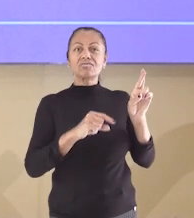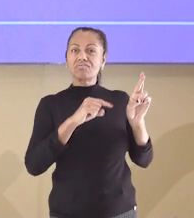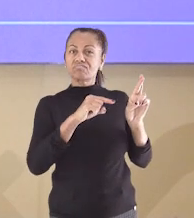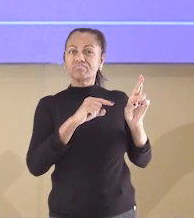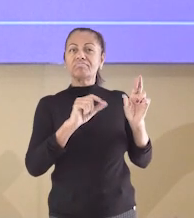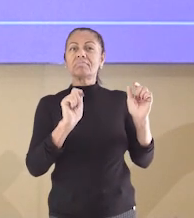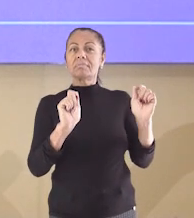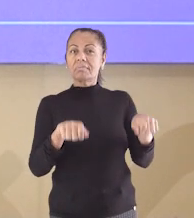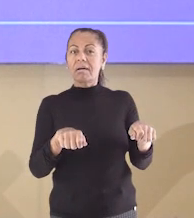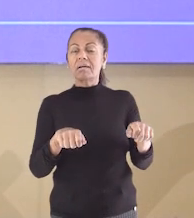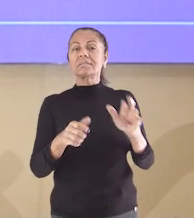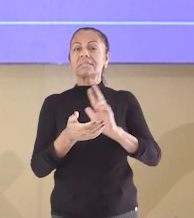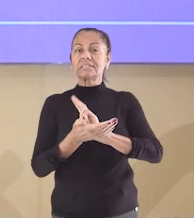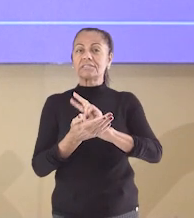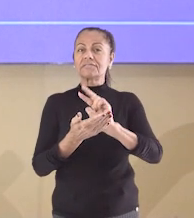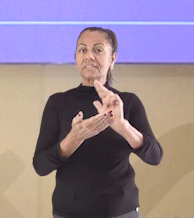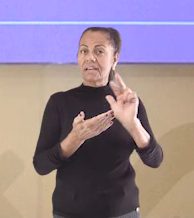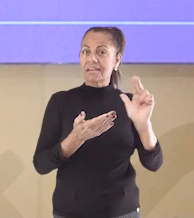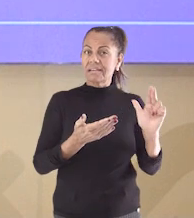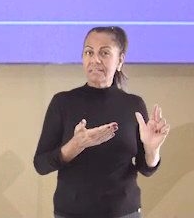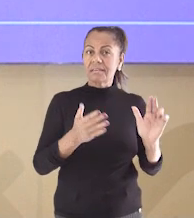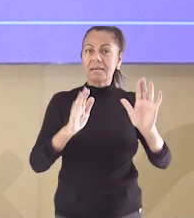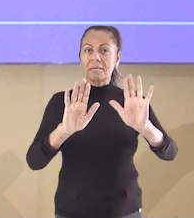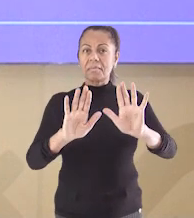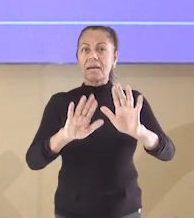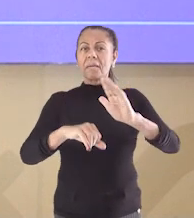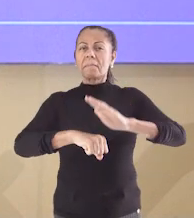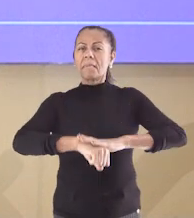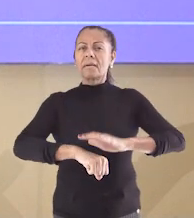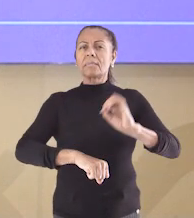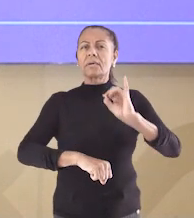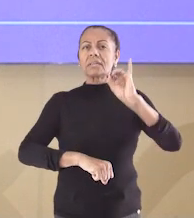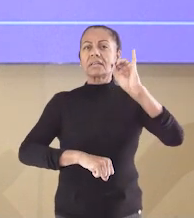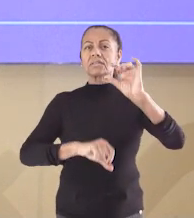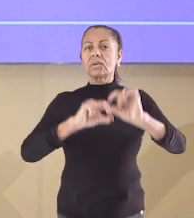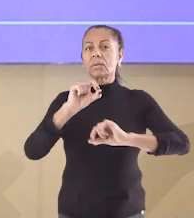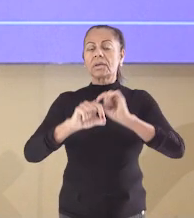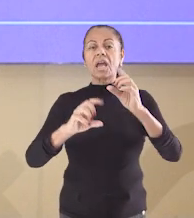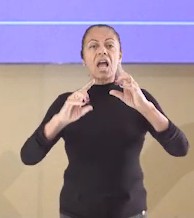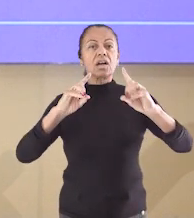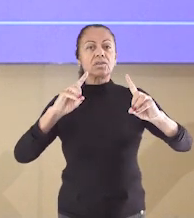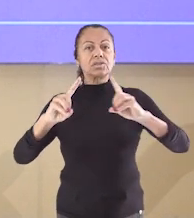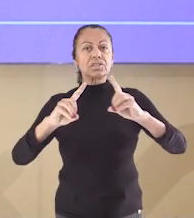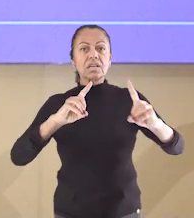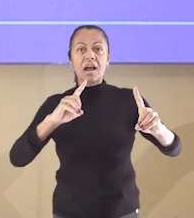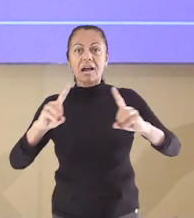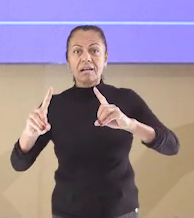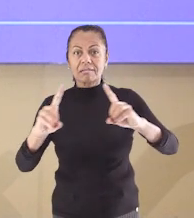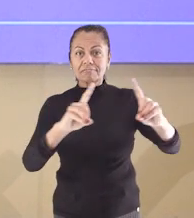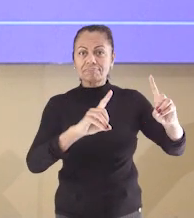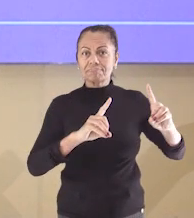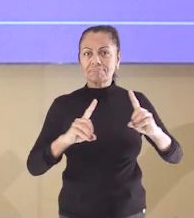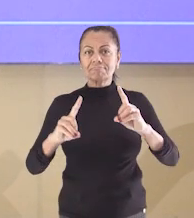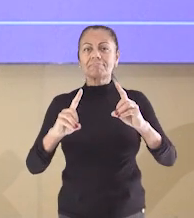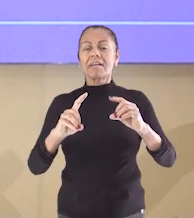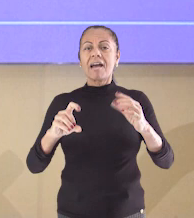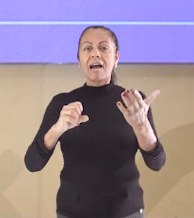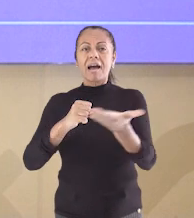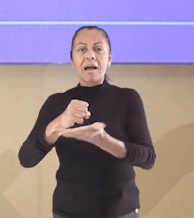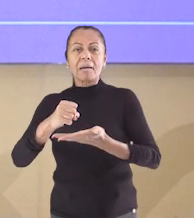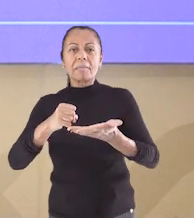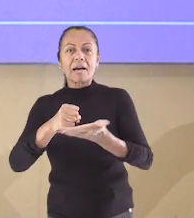bem verdade que com esses conhecimentos pode levar a ter ideias diferentes sobre as religiões.